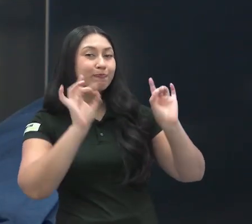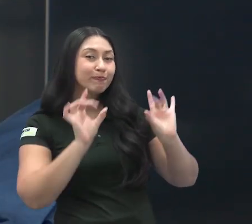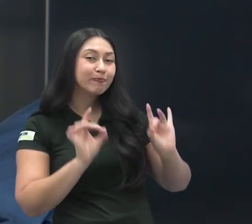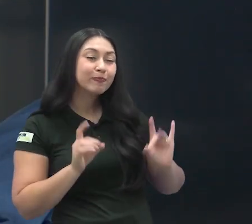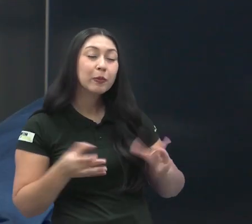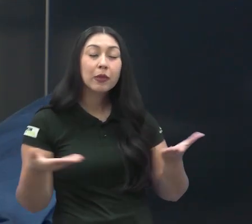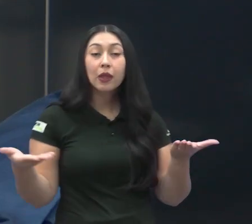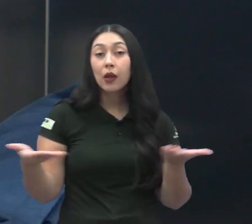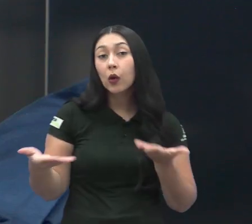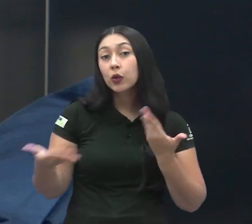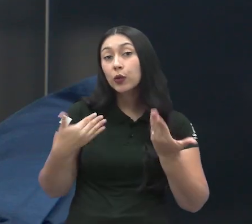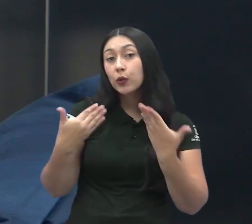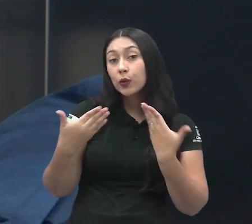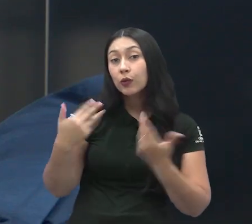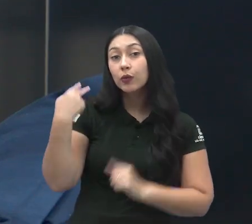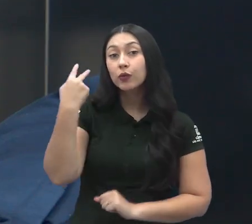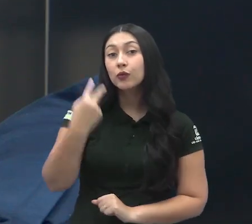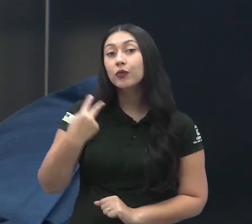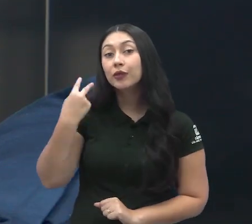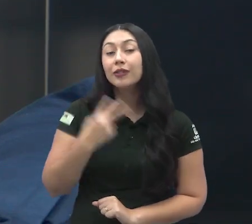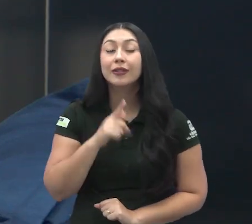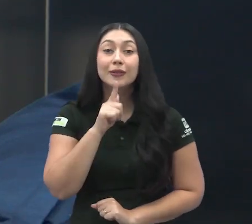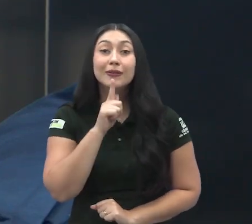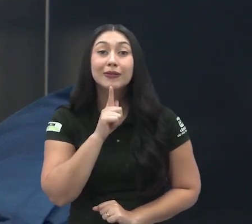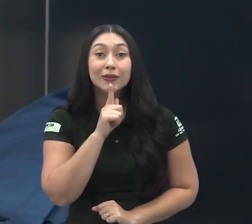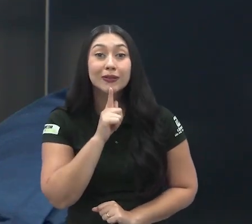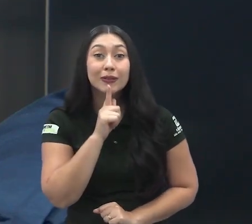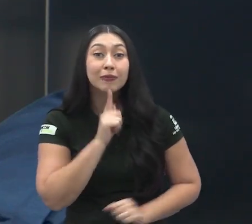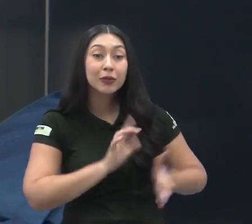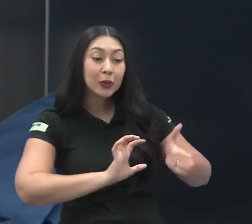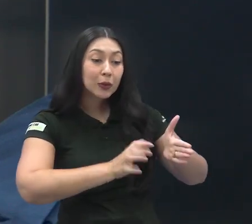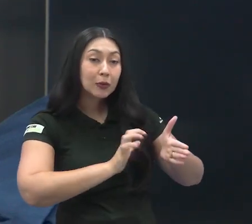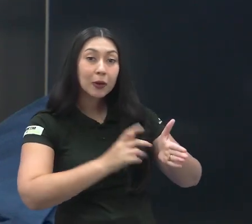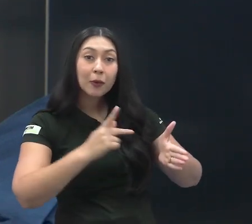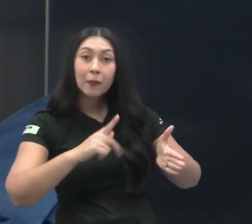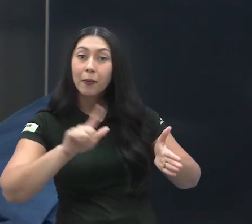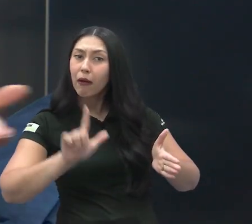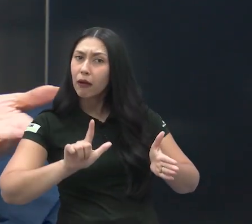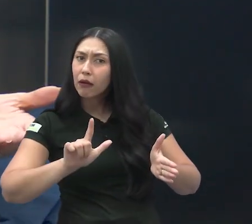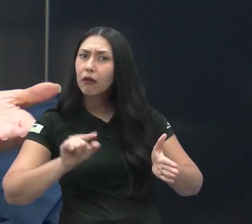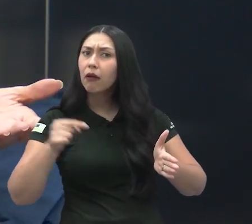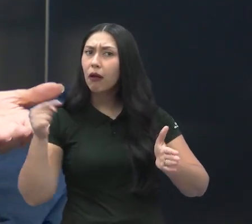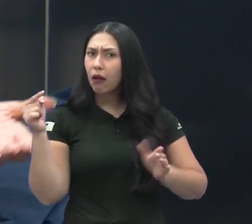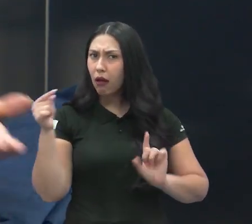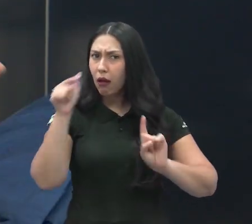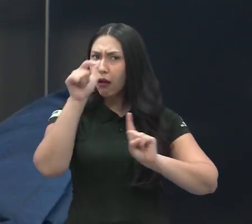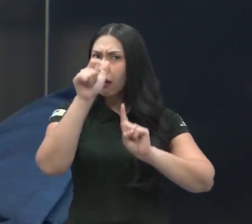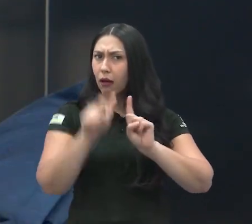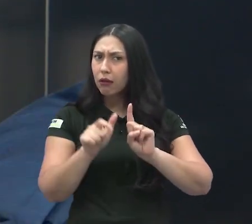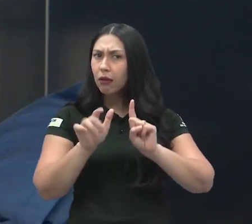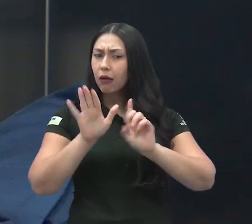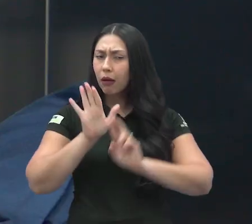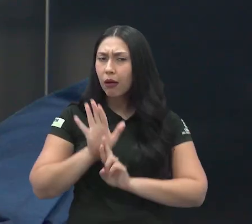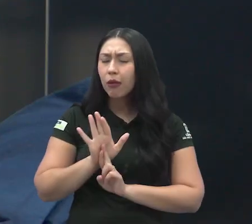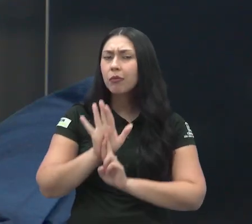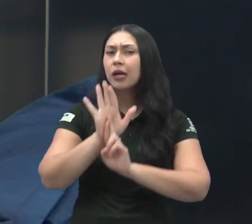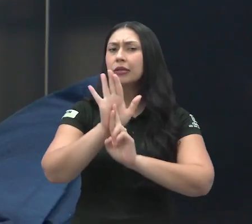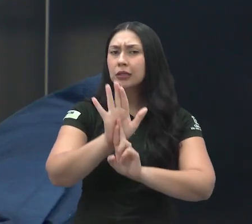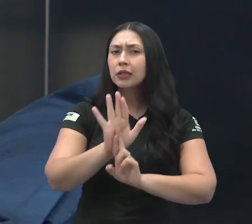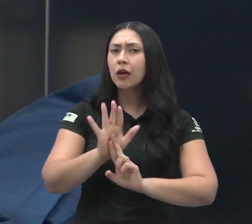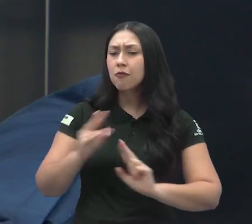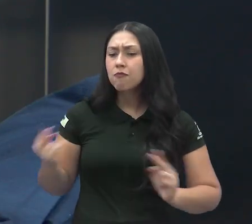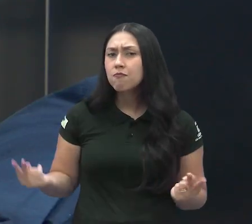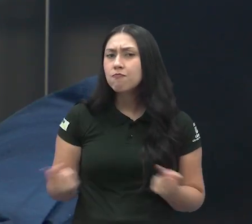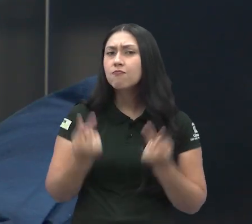Especial. Hoje eu converso com o vereador Sérgio Camargo, do PL, conhecido como uma das principais vozes em defesa dos